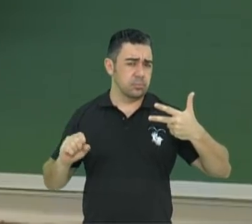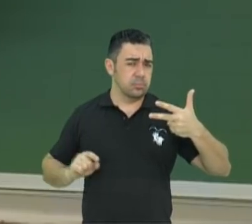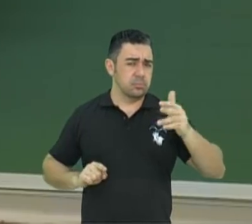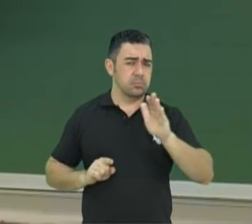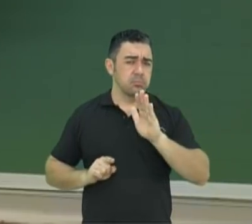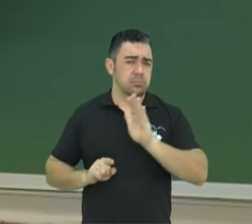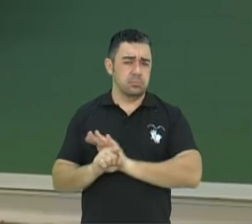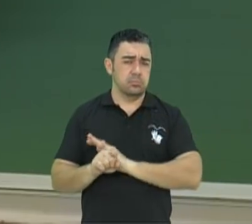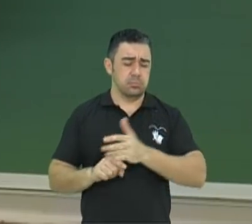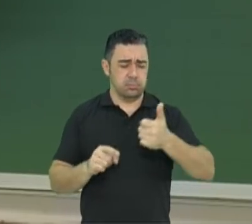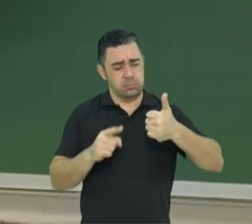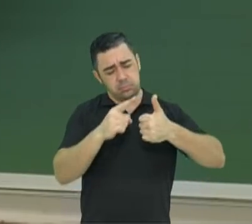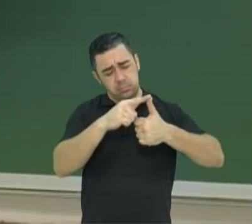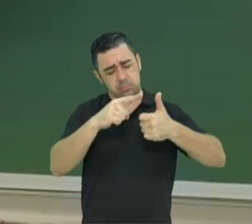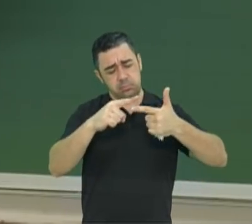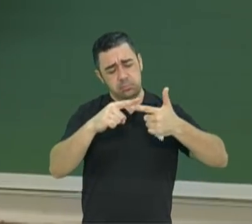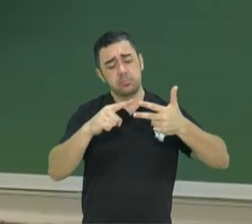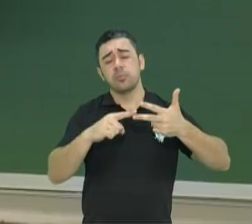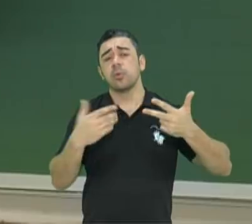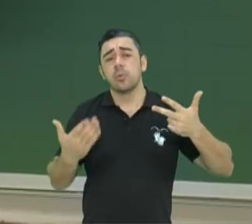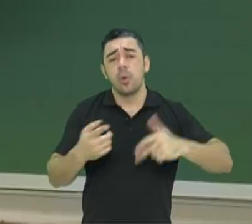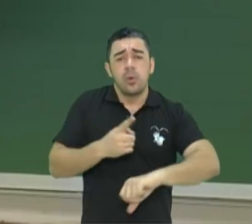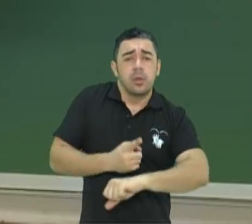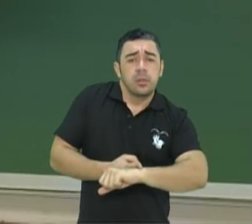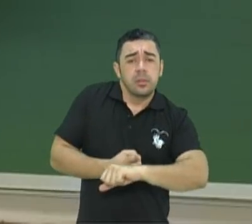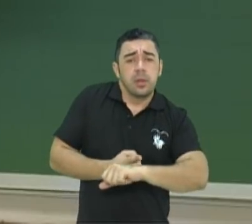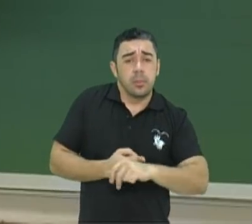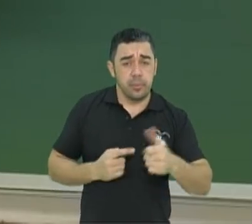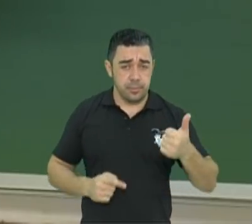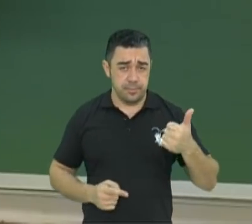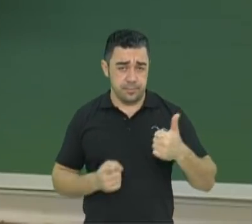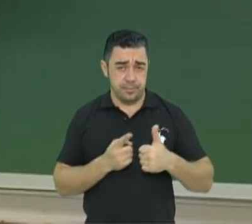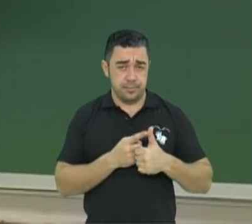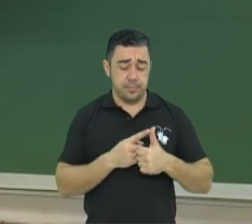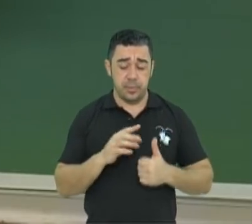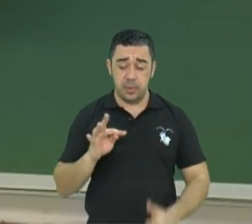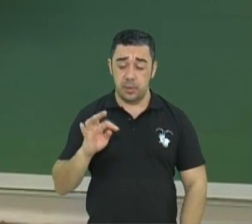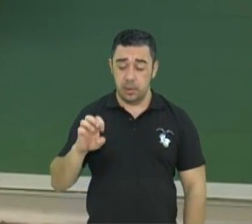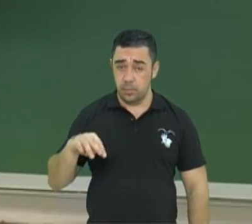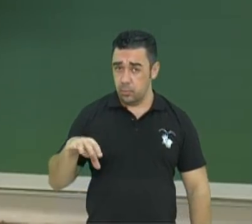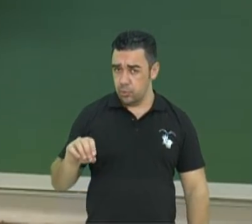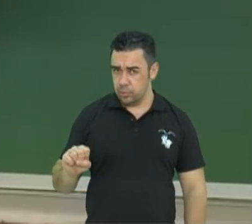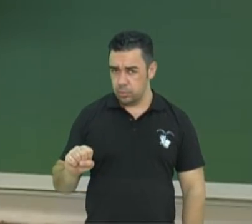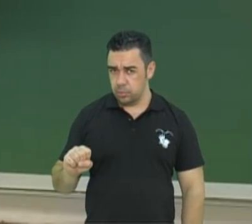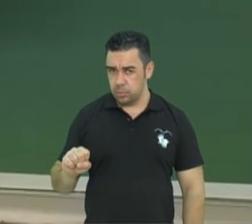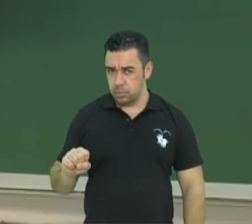Quais serão os tempos que eles estão se referindo? Temos. Será